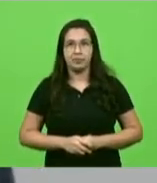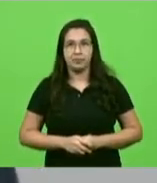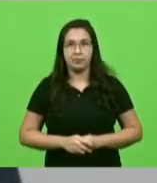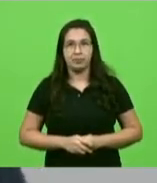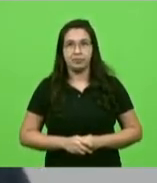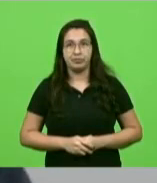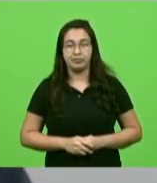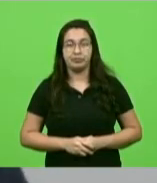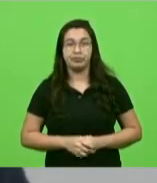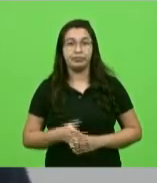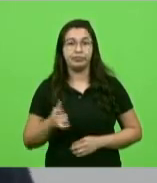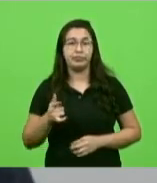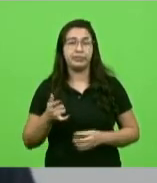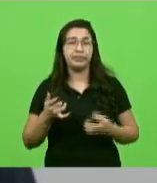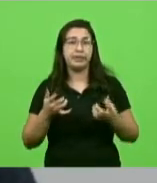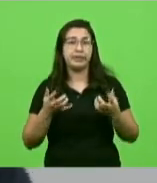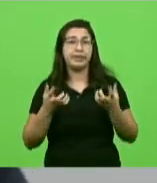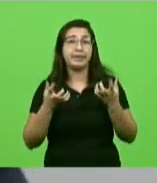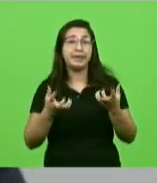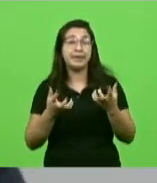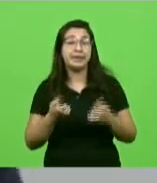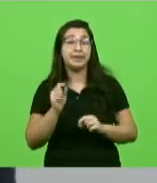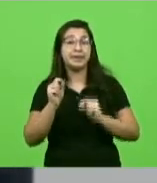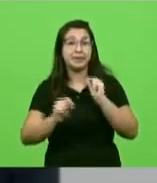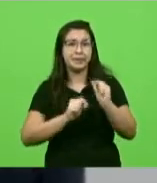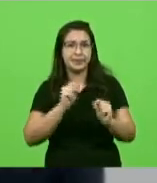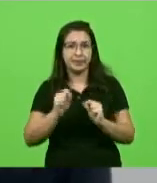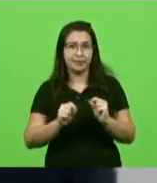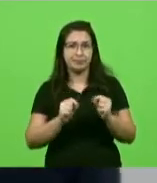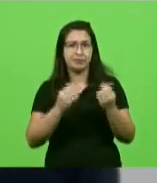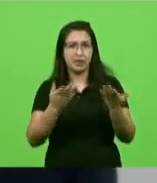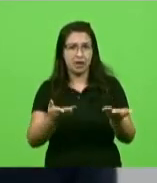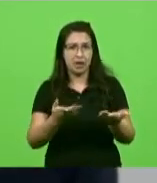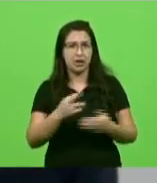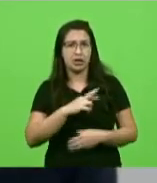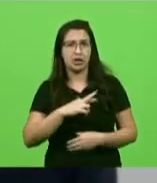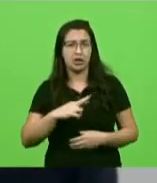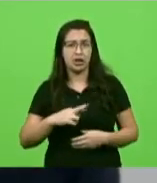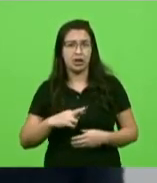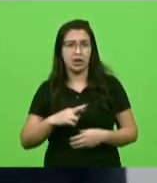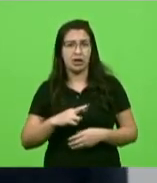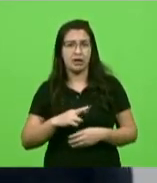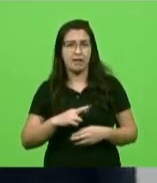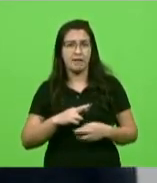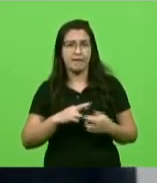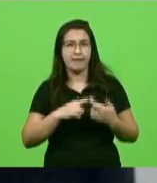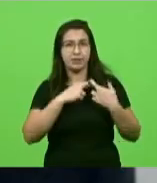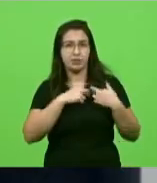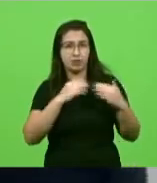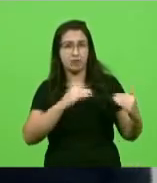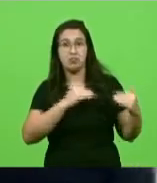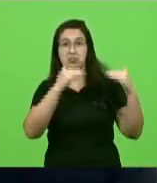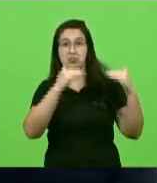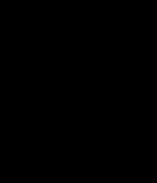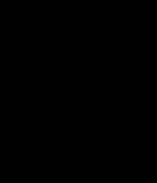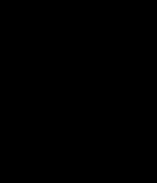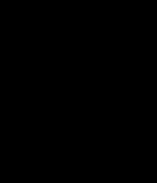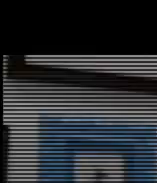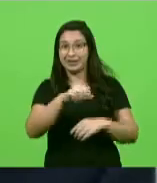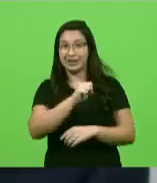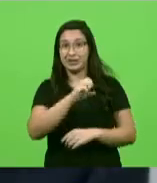Seria de esperar, no mínimo, que como responsável maior pela administração do Estado, que agisse no